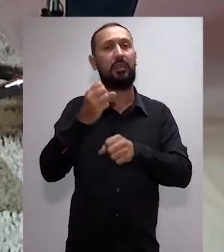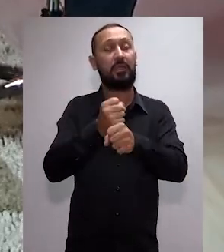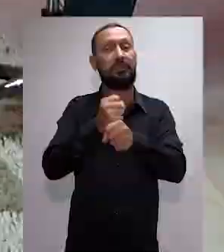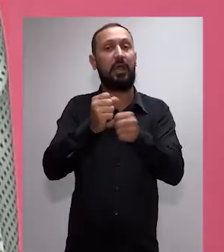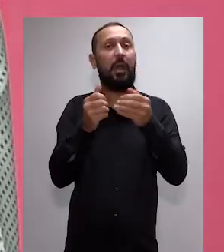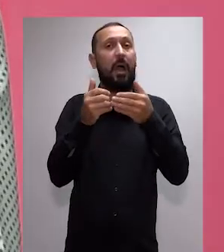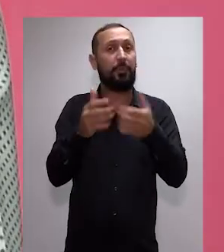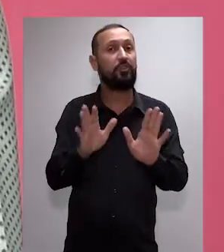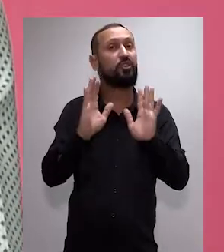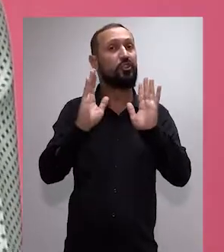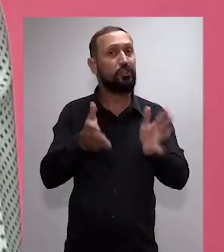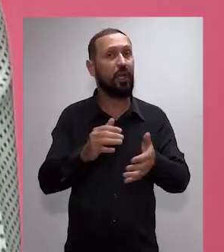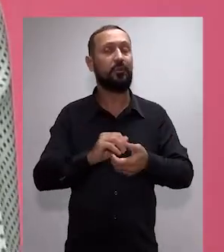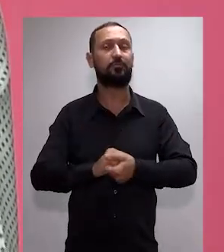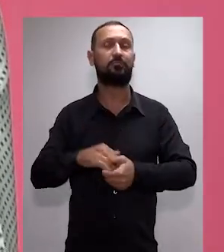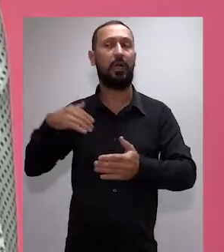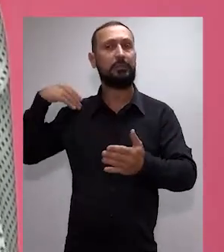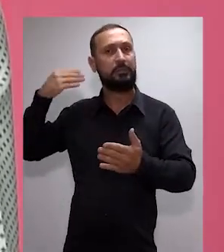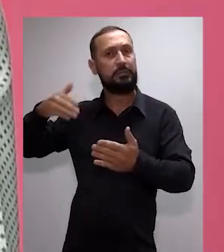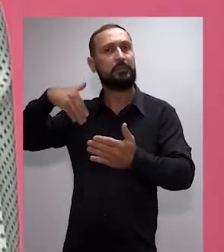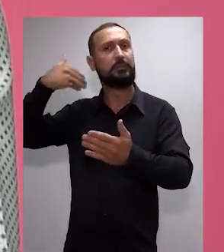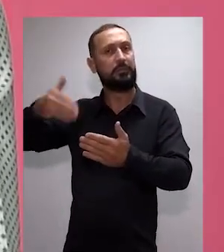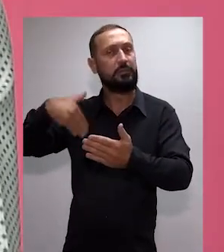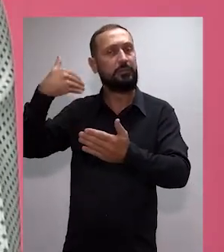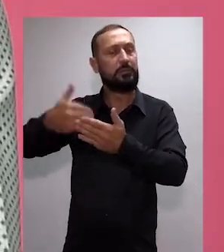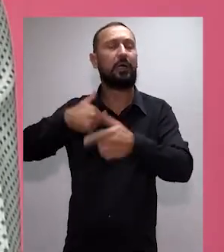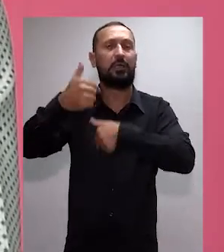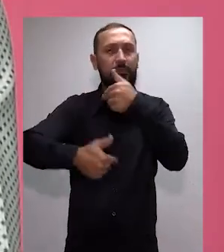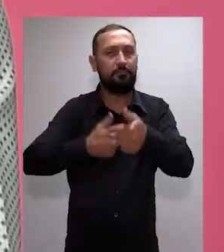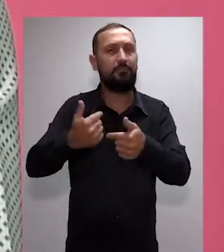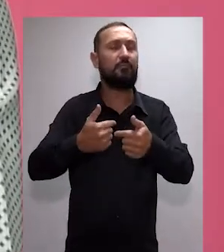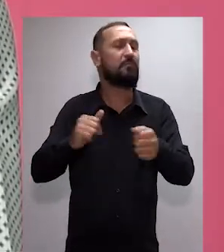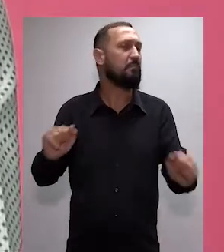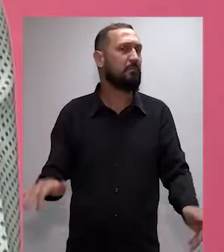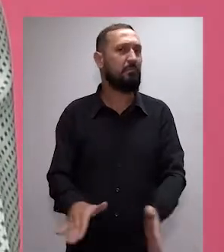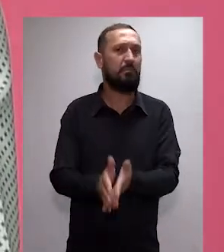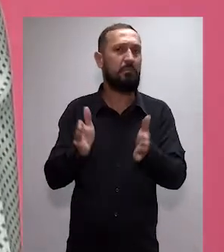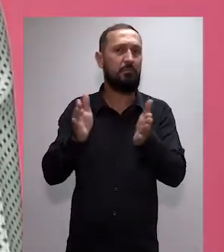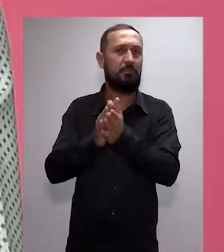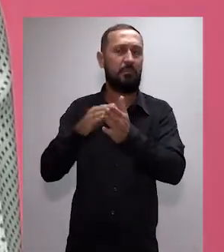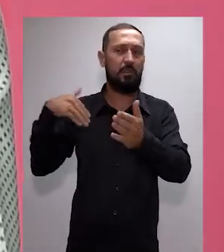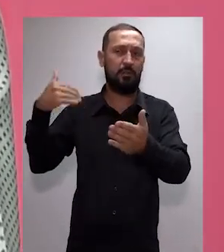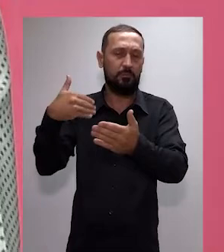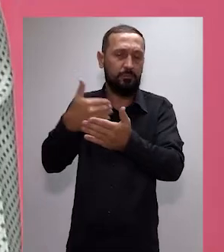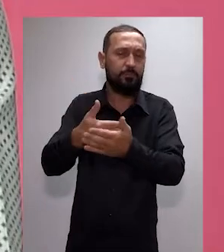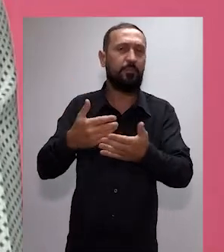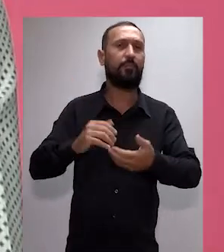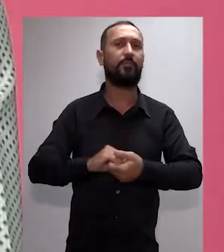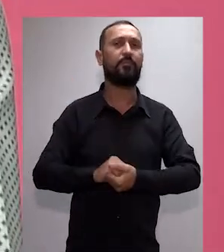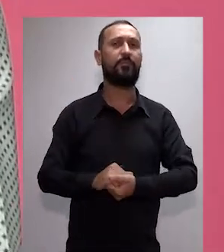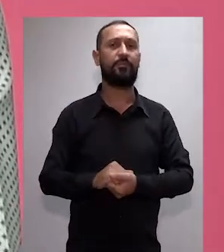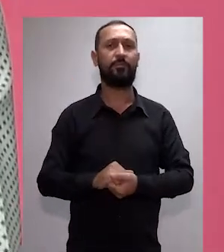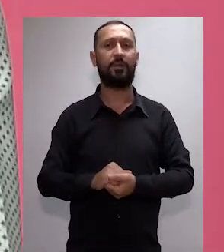de 30 anos, E ele vem fazendo um trabalho fantástico no decorrer desses últimos